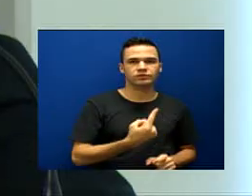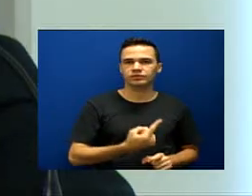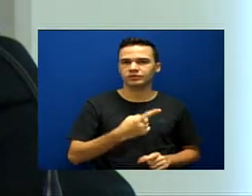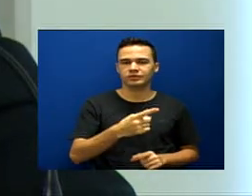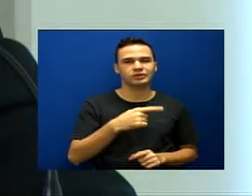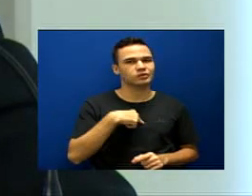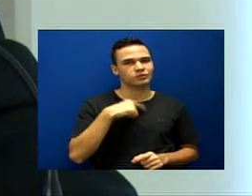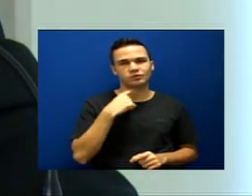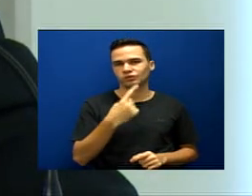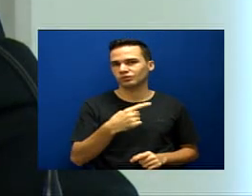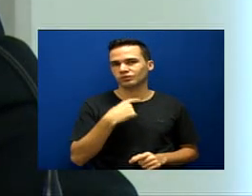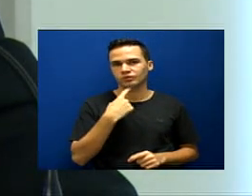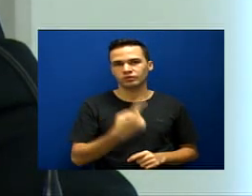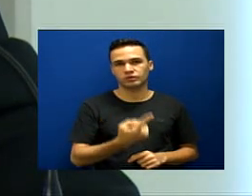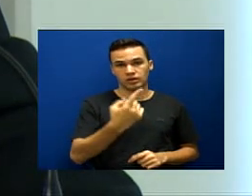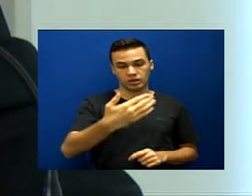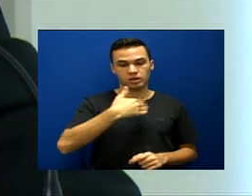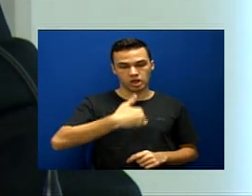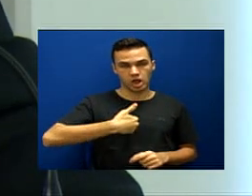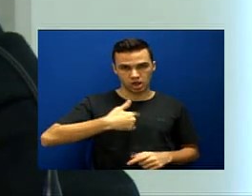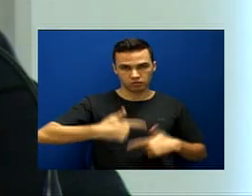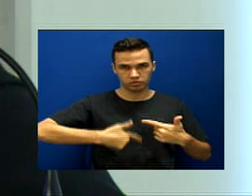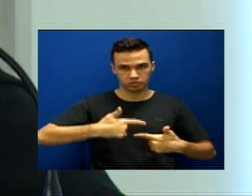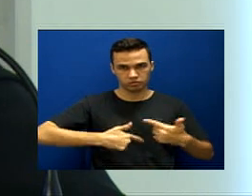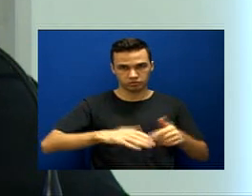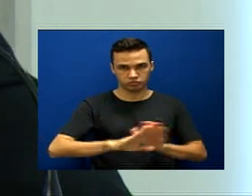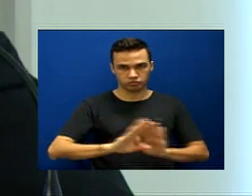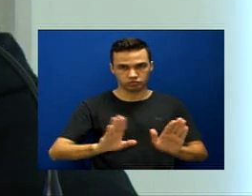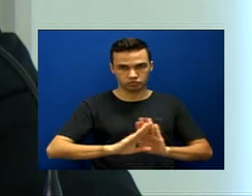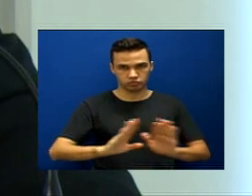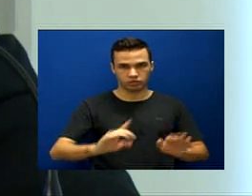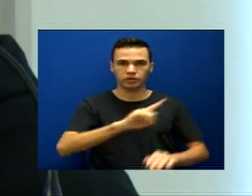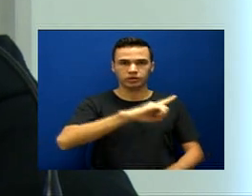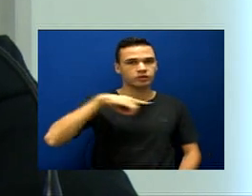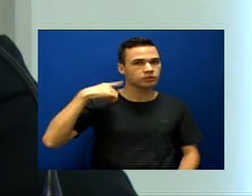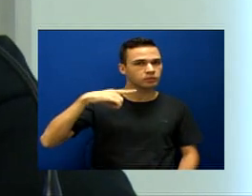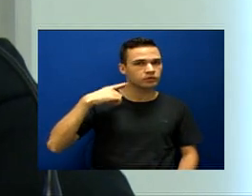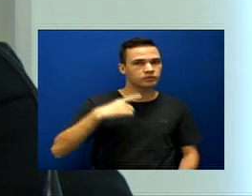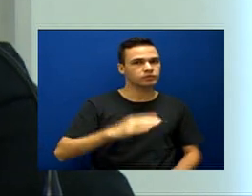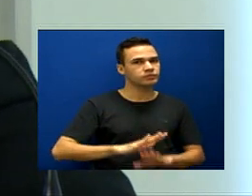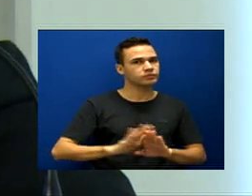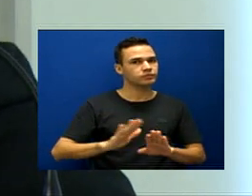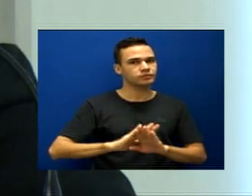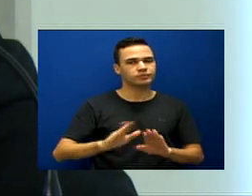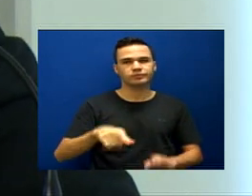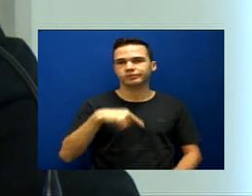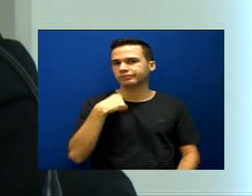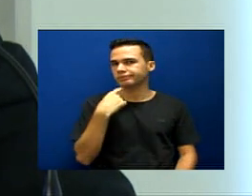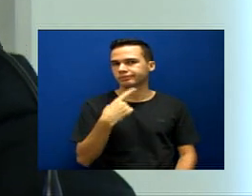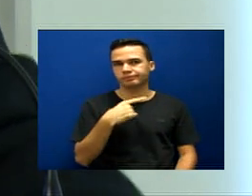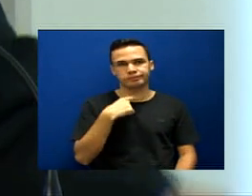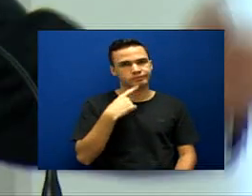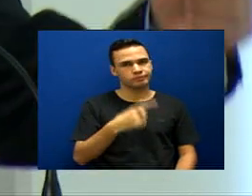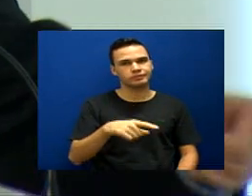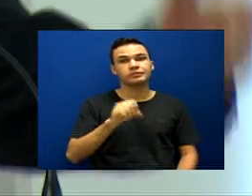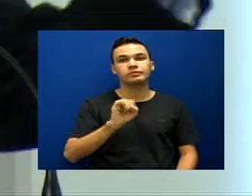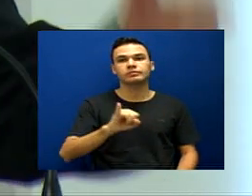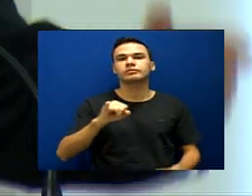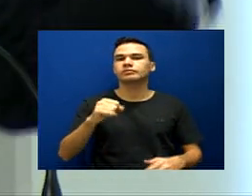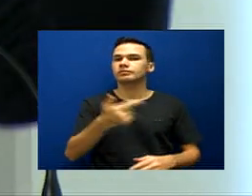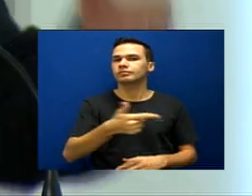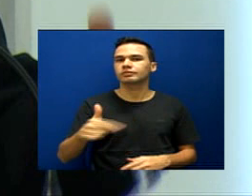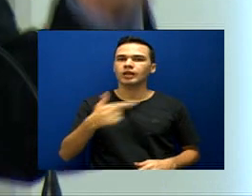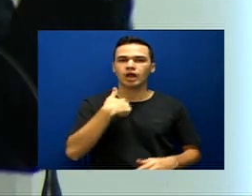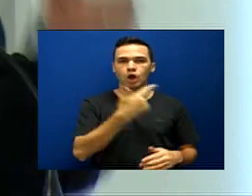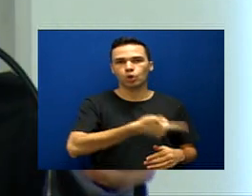não faz, vereadora. Como? O parlamentar sozinho, o deputado sozinho, claro, também não faz. Sim, ele... Se não tiver alguém